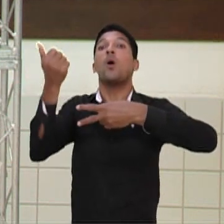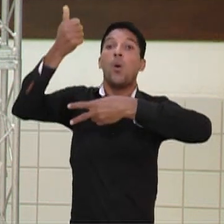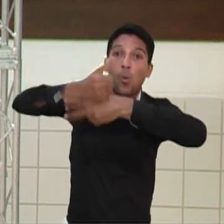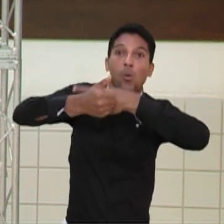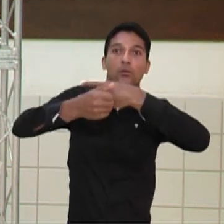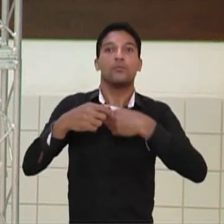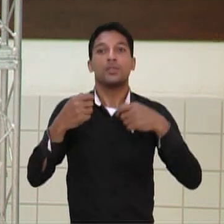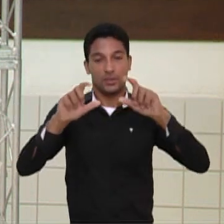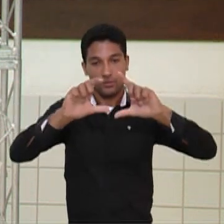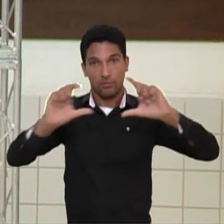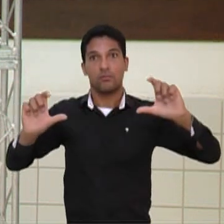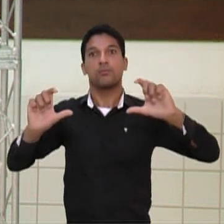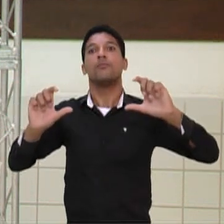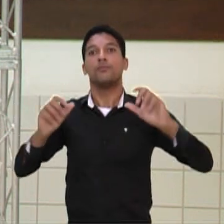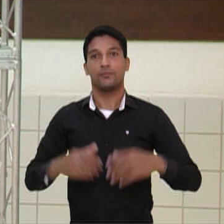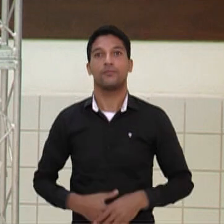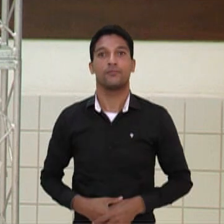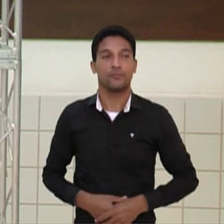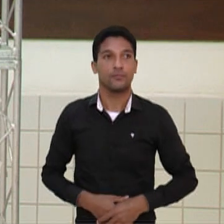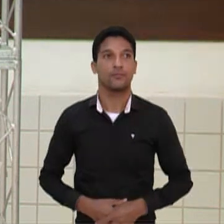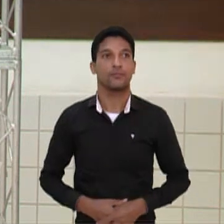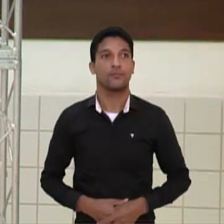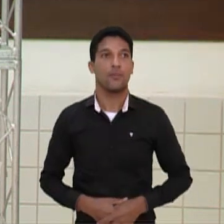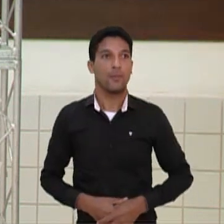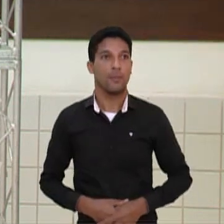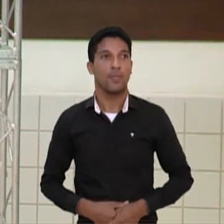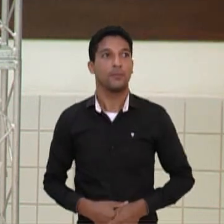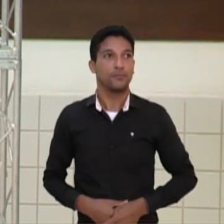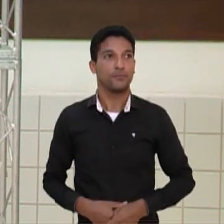tenho a minha função lá, y